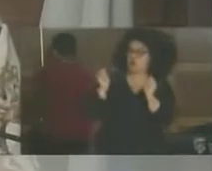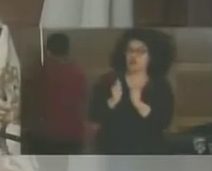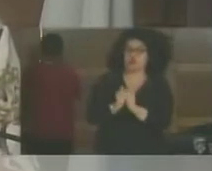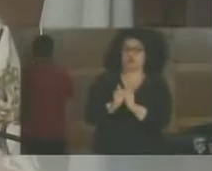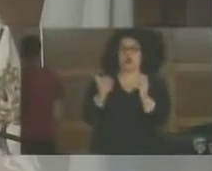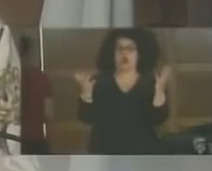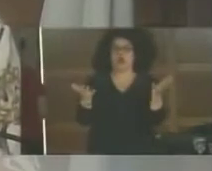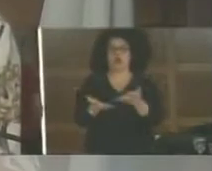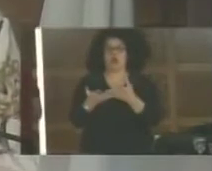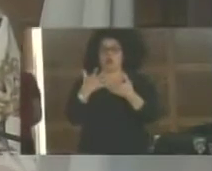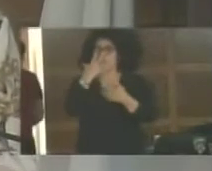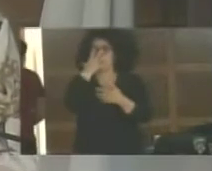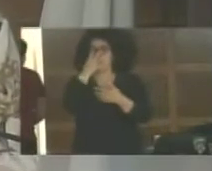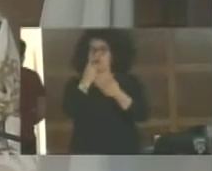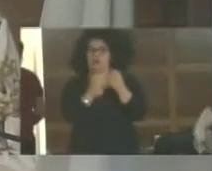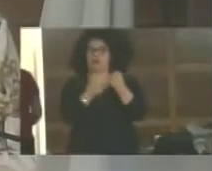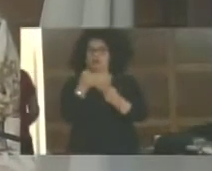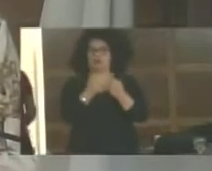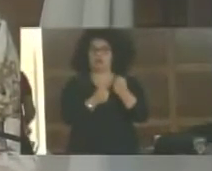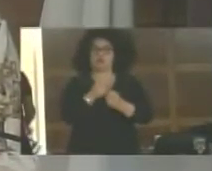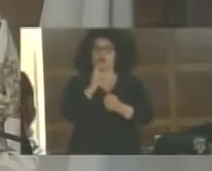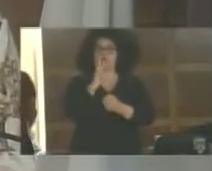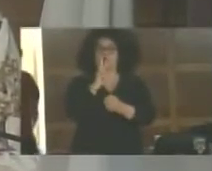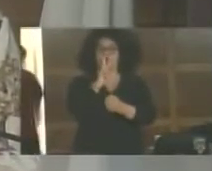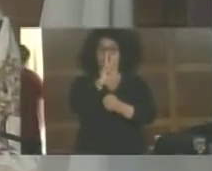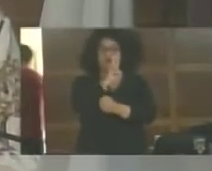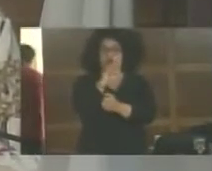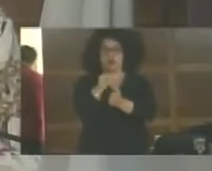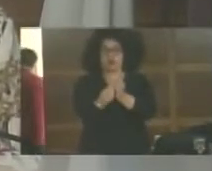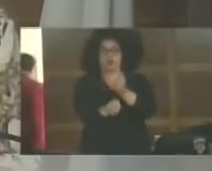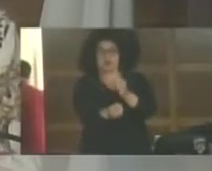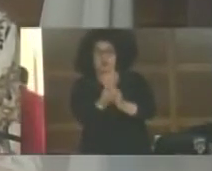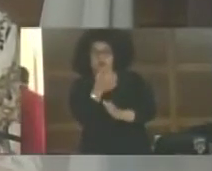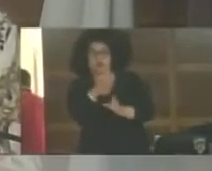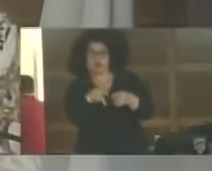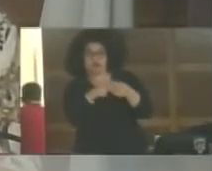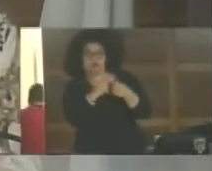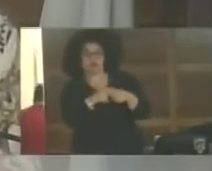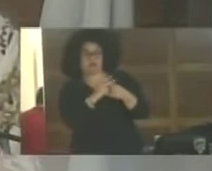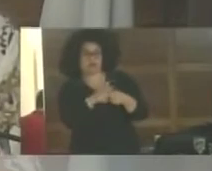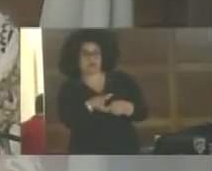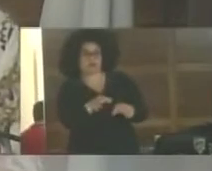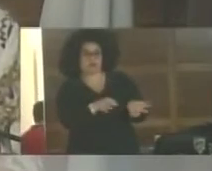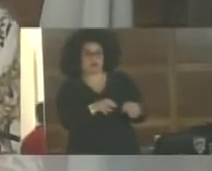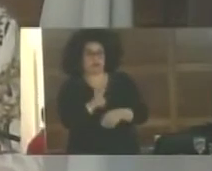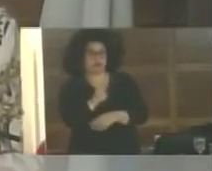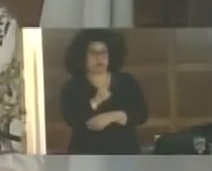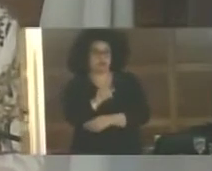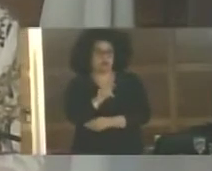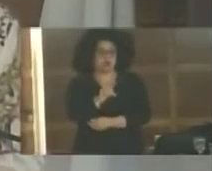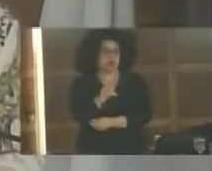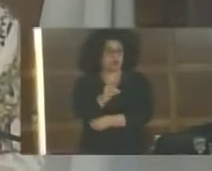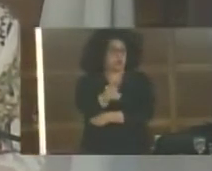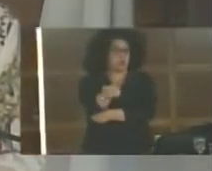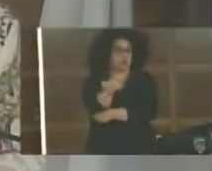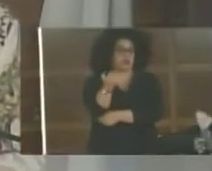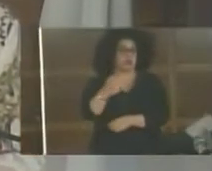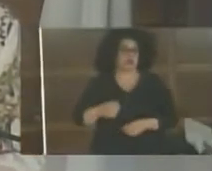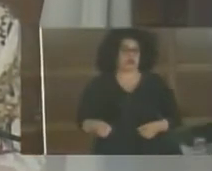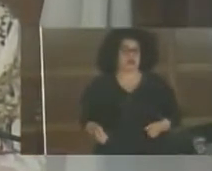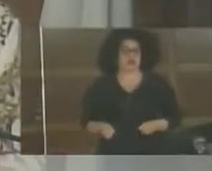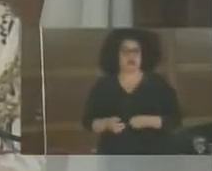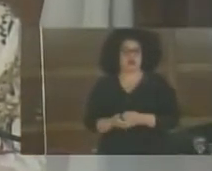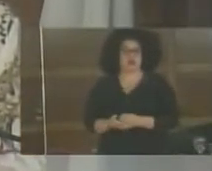o castramóvel será construído, né, conforme o conselho, as normas,